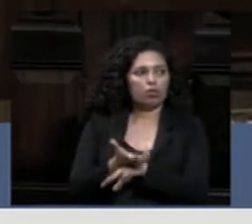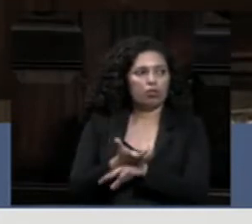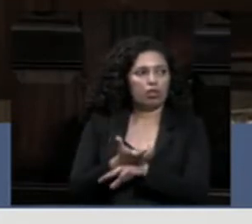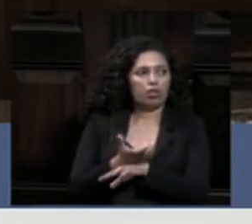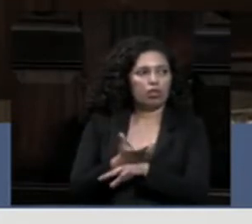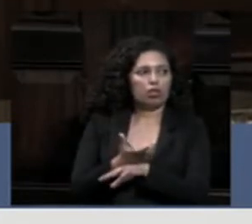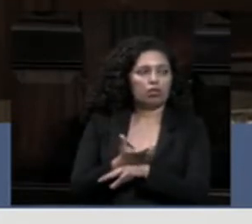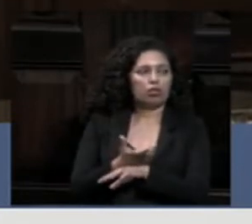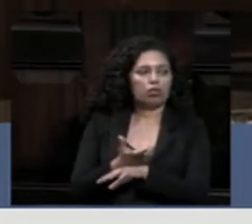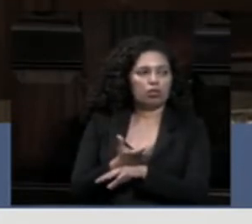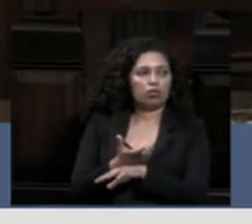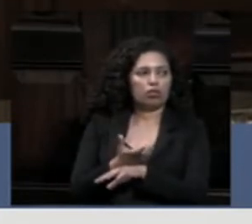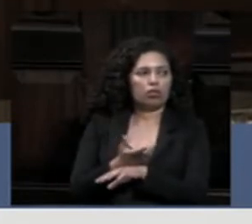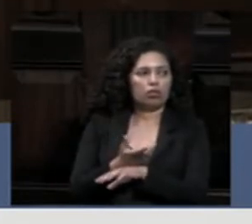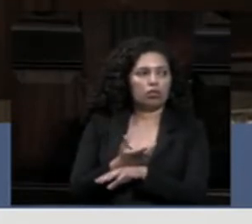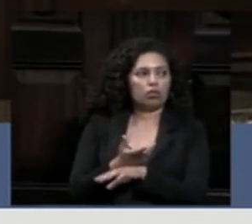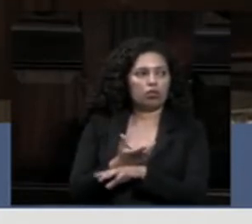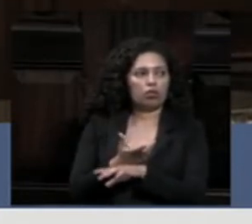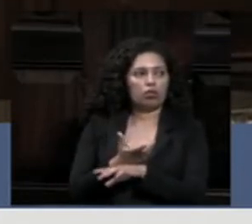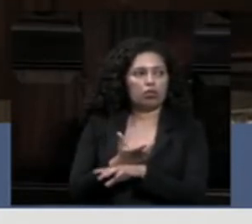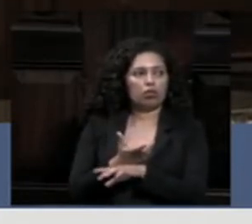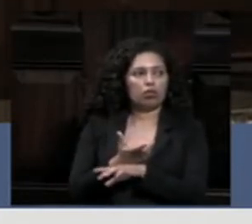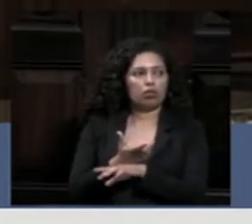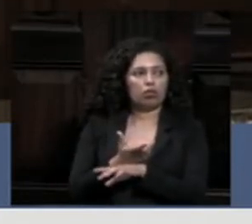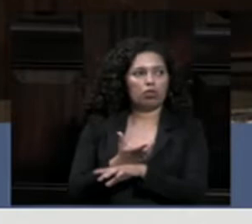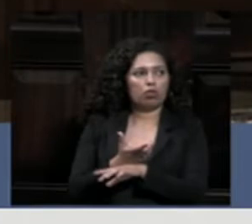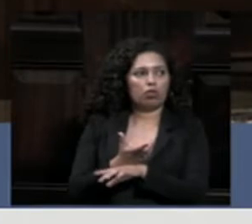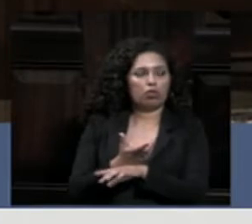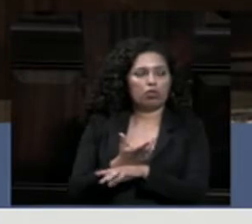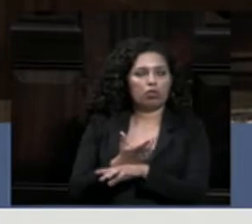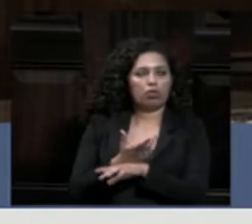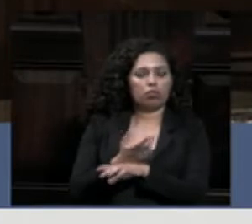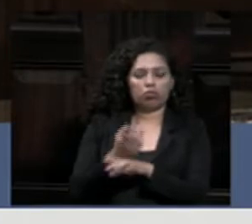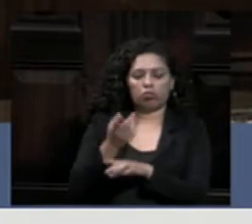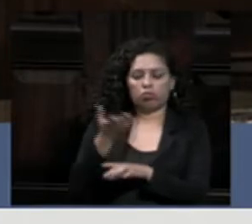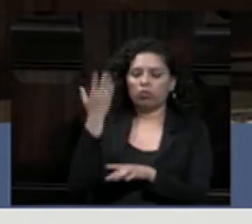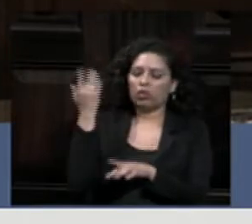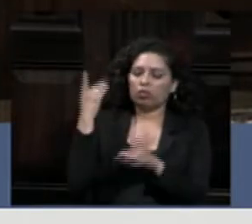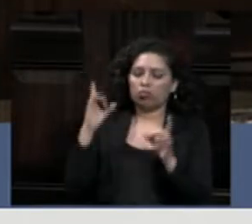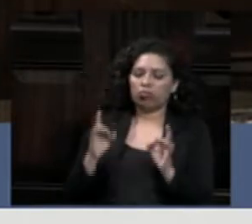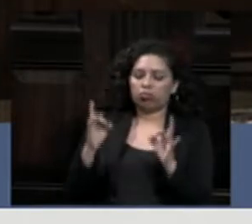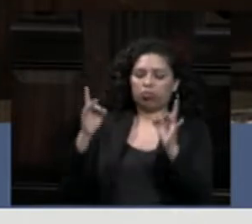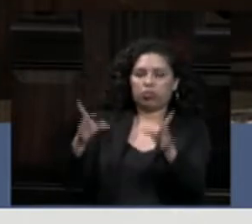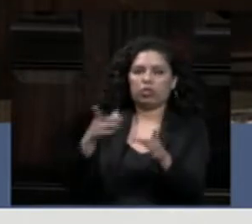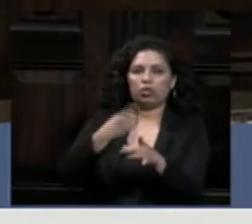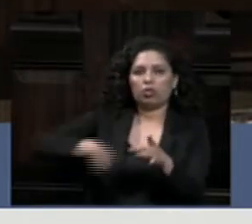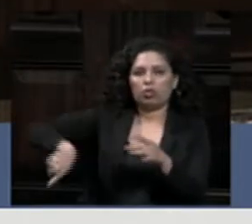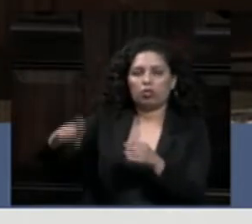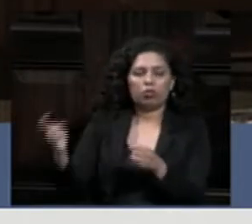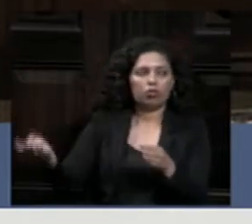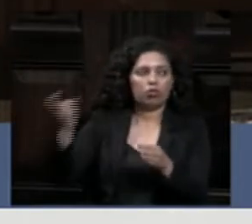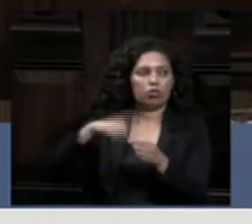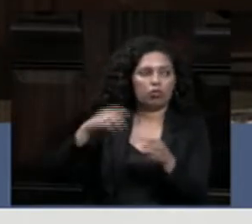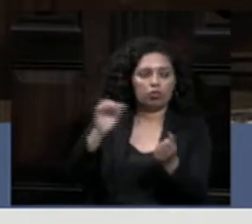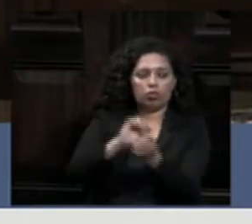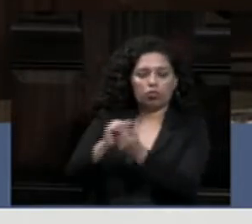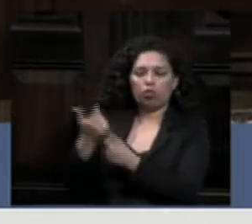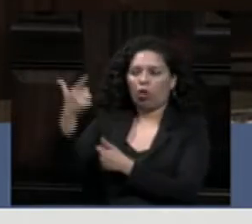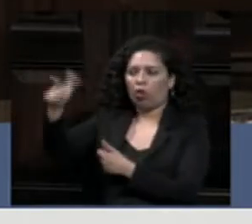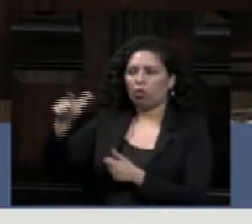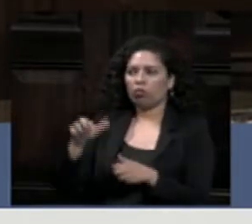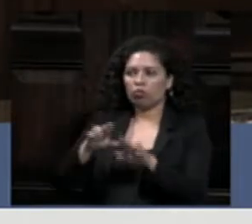parte de um parque municipal que estava abandonado, Darcy Ribeiro, e várias